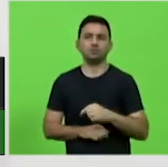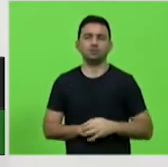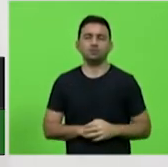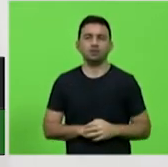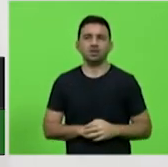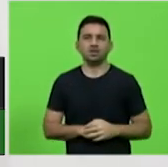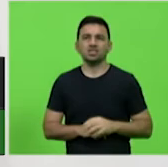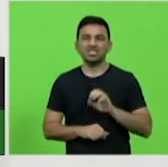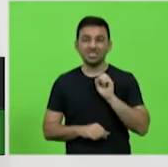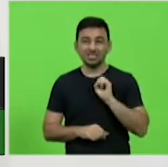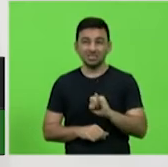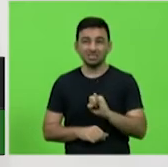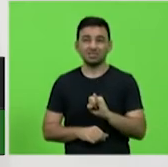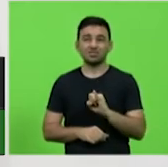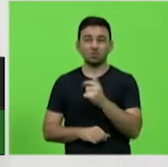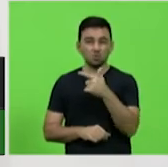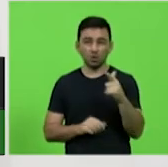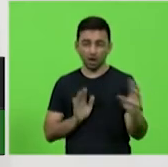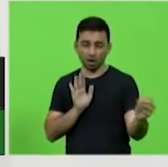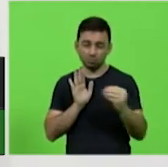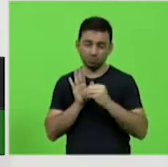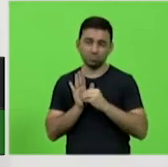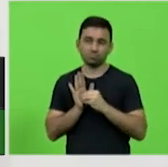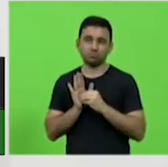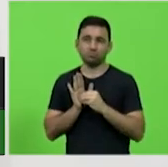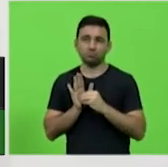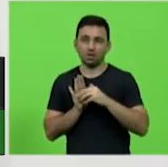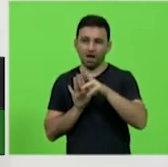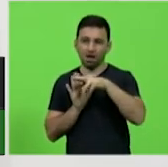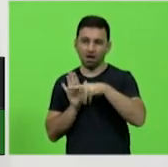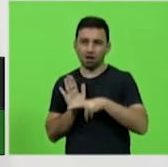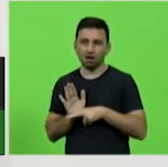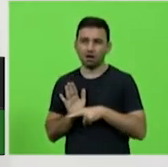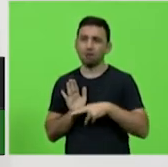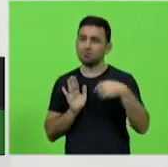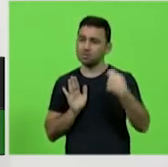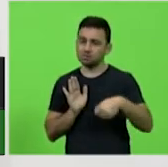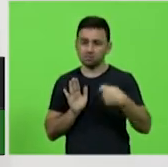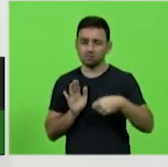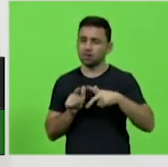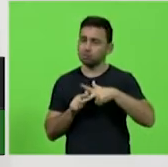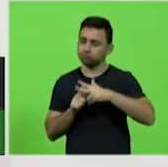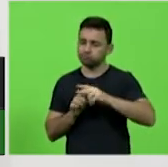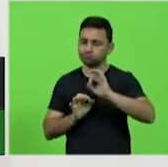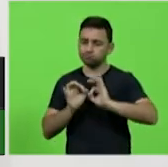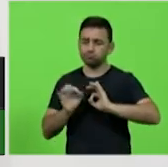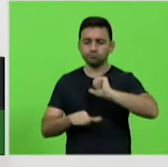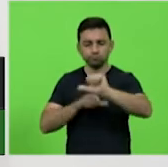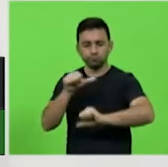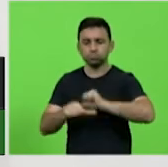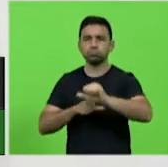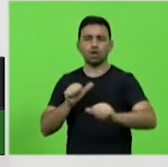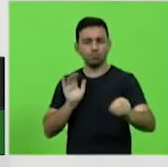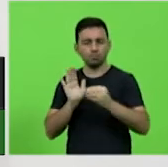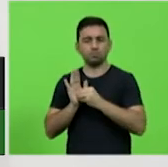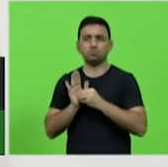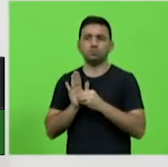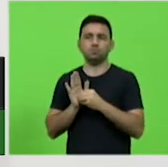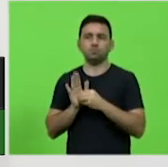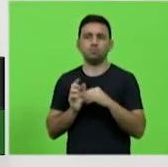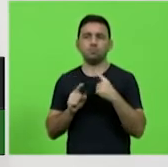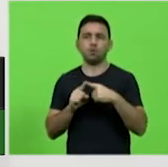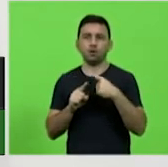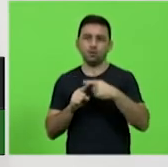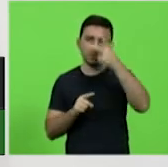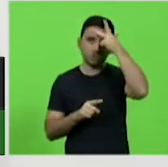não consta no edital de concessão, tem que ser retificado e tem que constar. Porque as